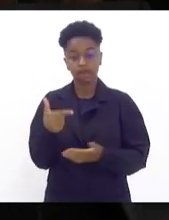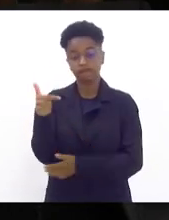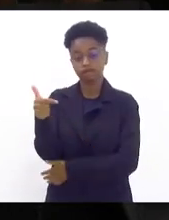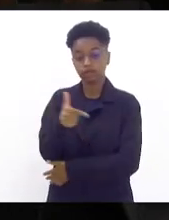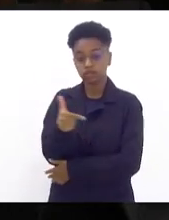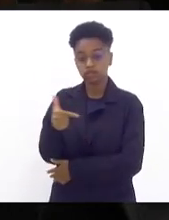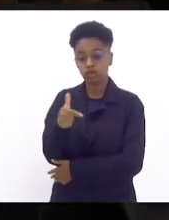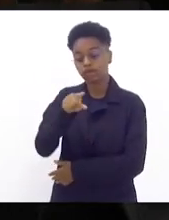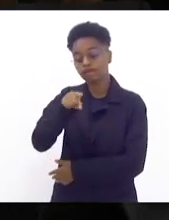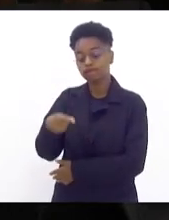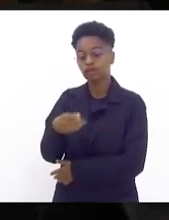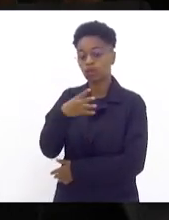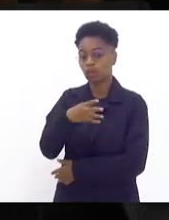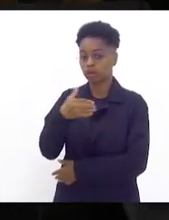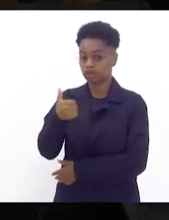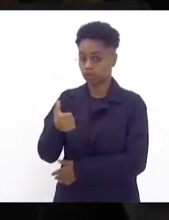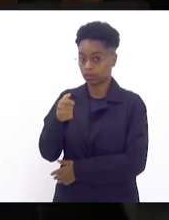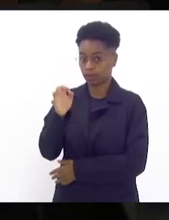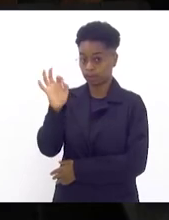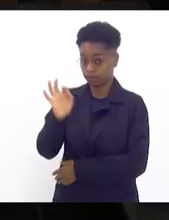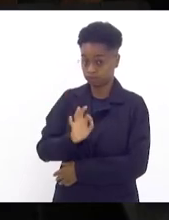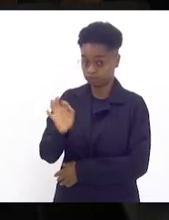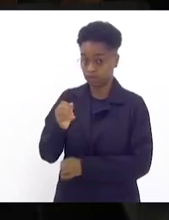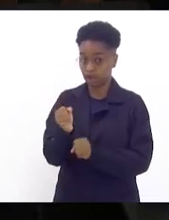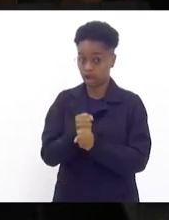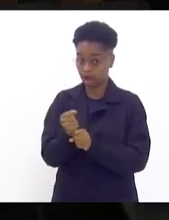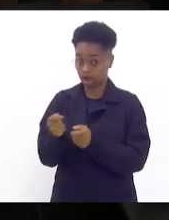22,41% ao ano é